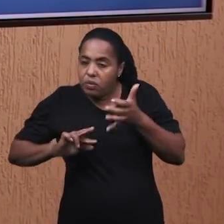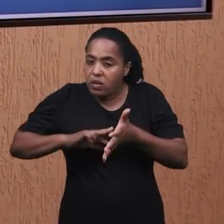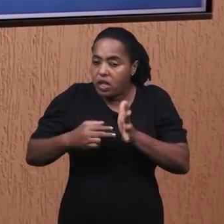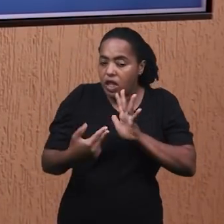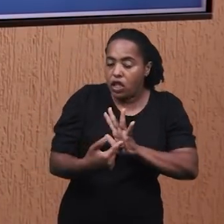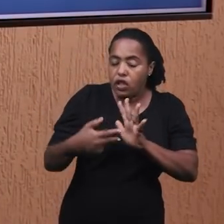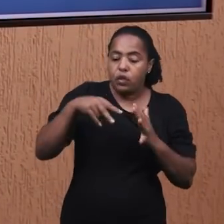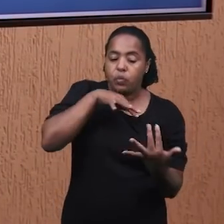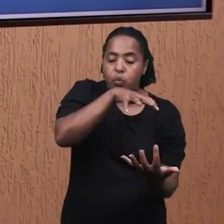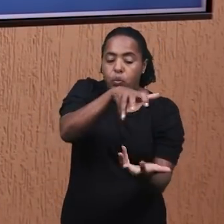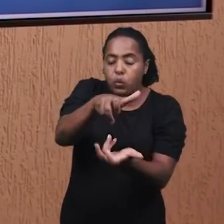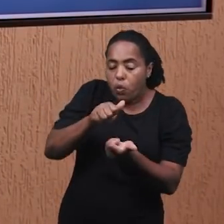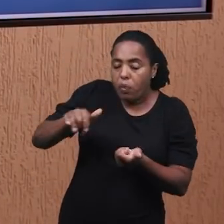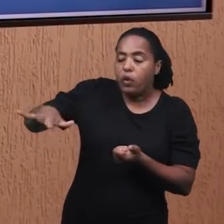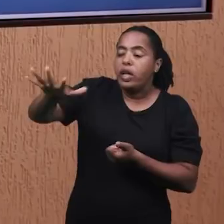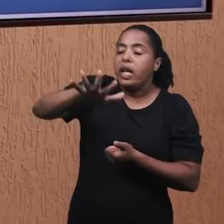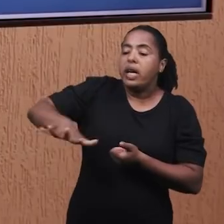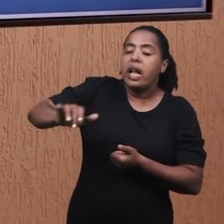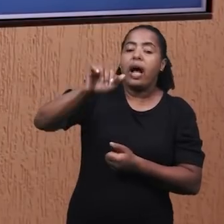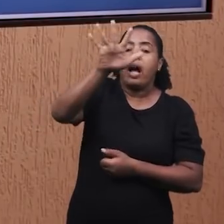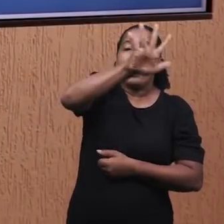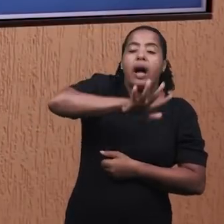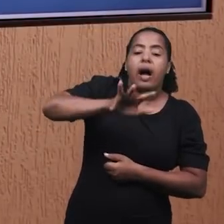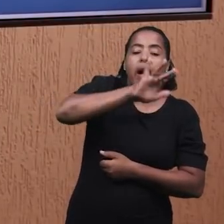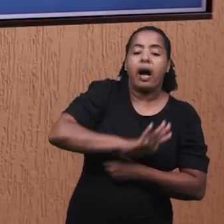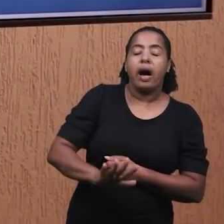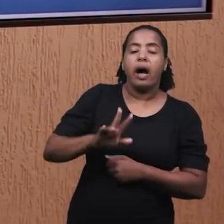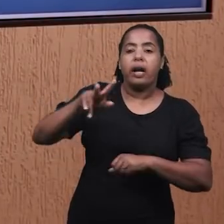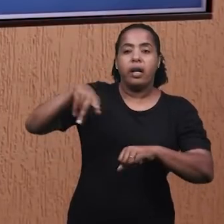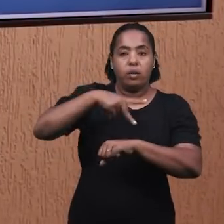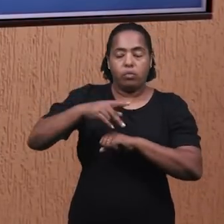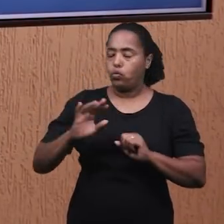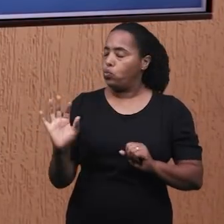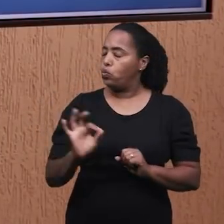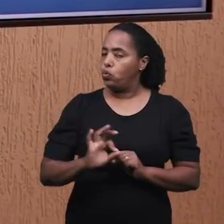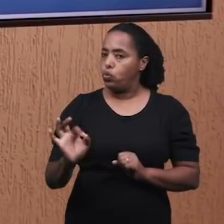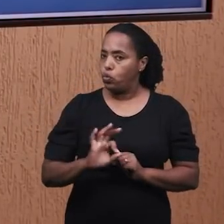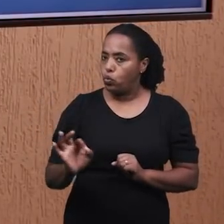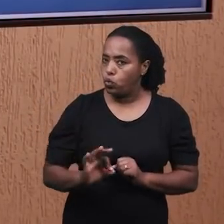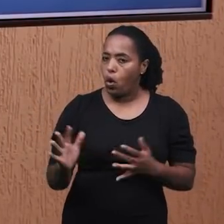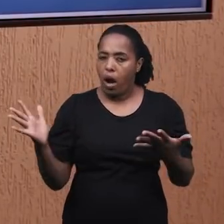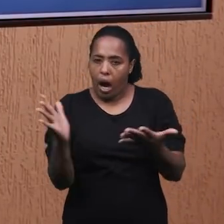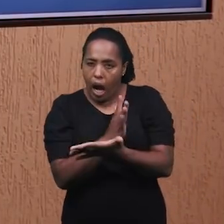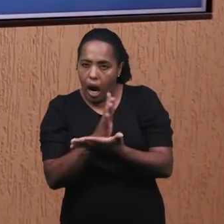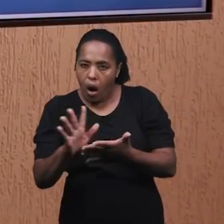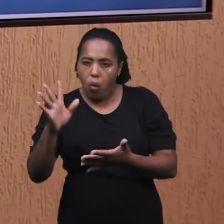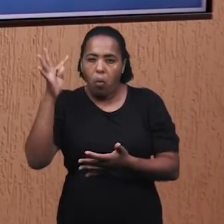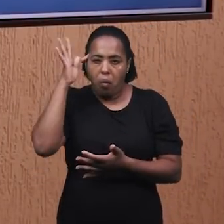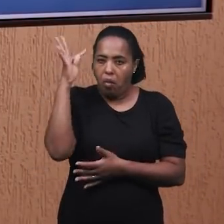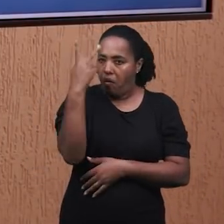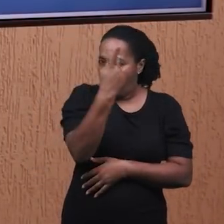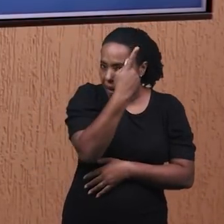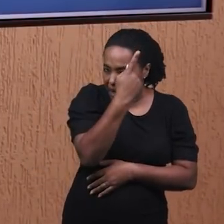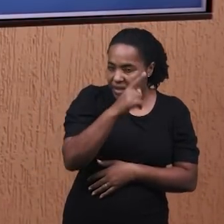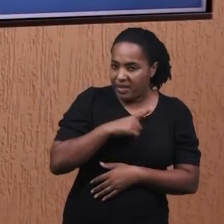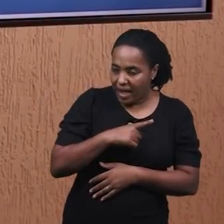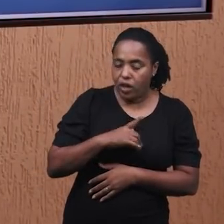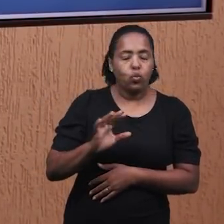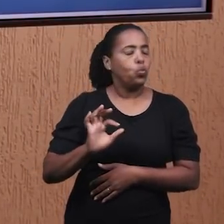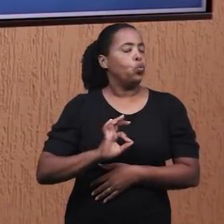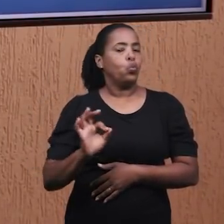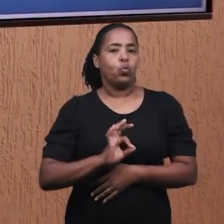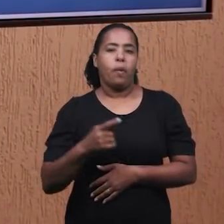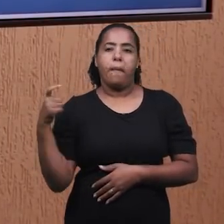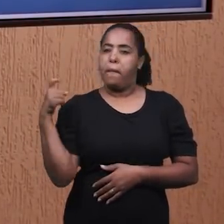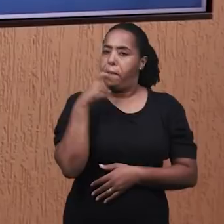no mundo e nem nas regiões do nosso país. Então o TDAH ele é comum somente em alguns países? Não. Isso também